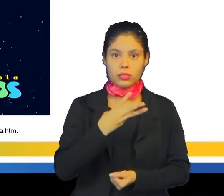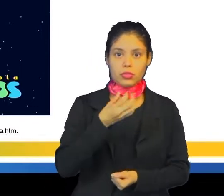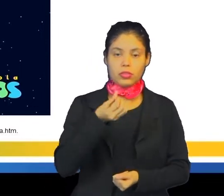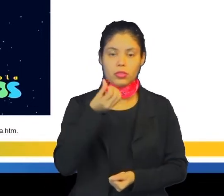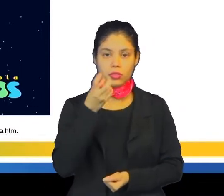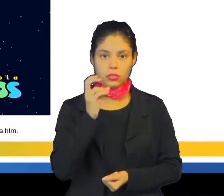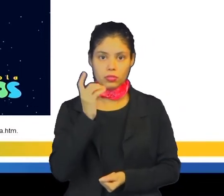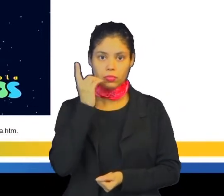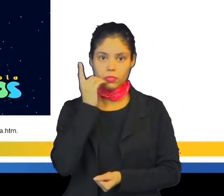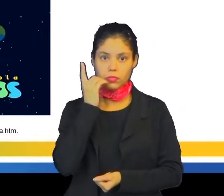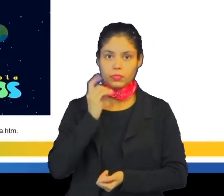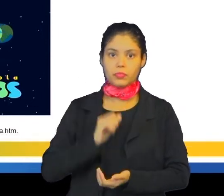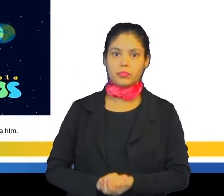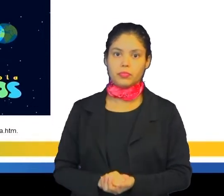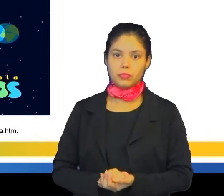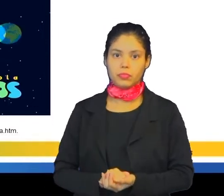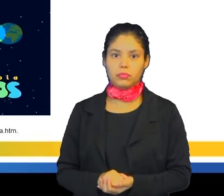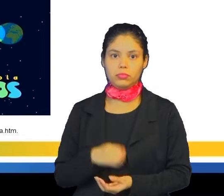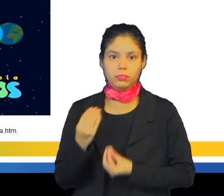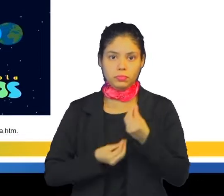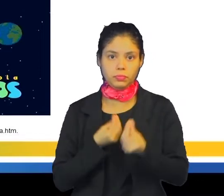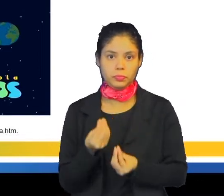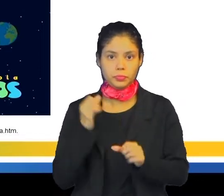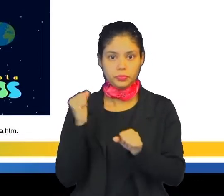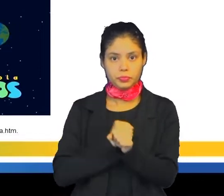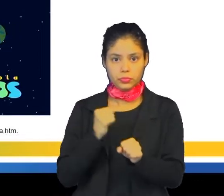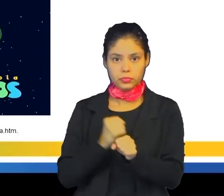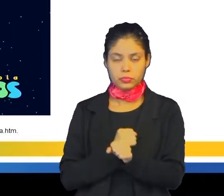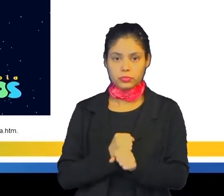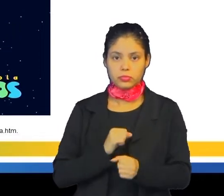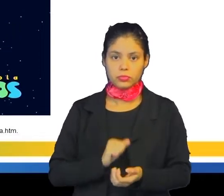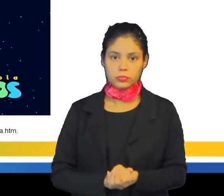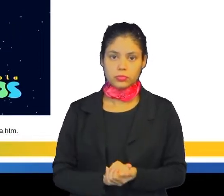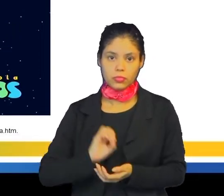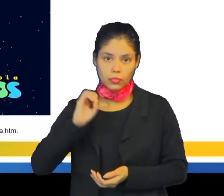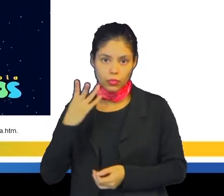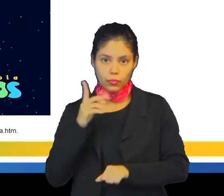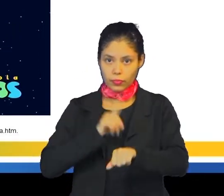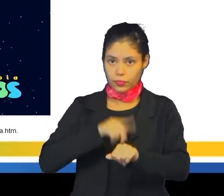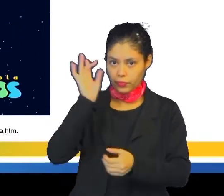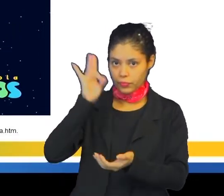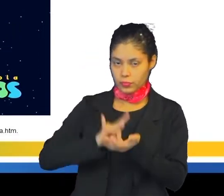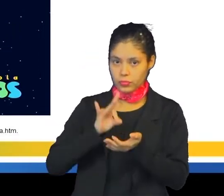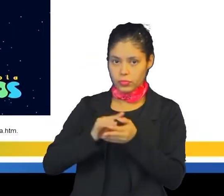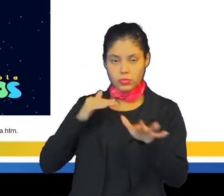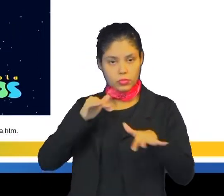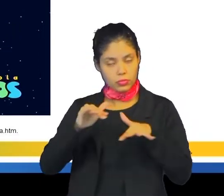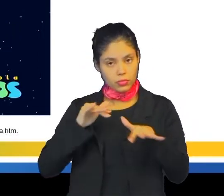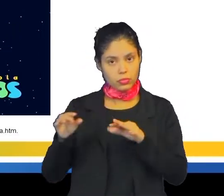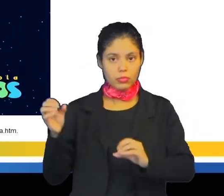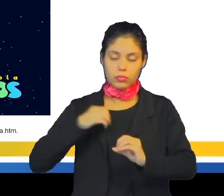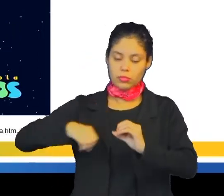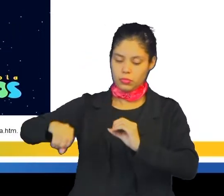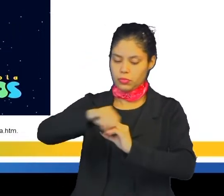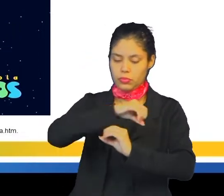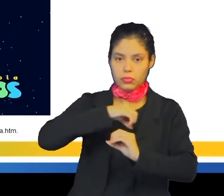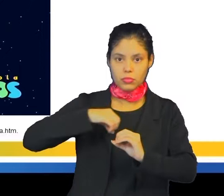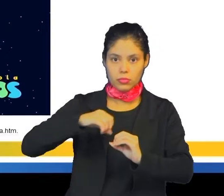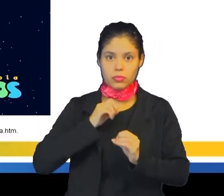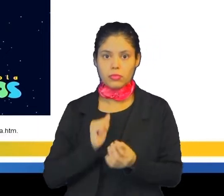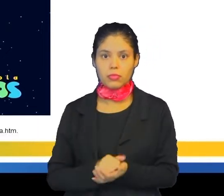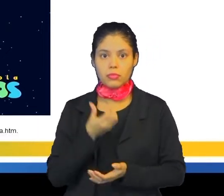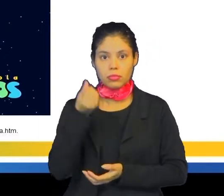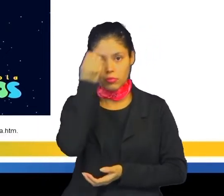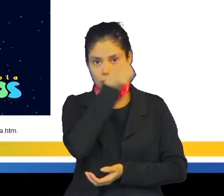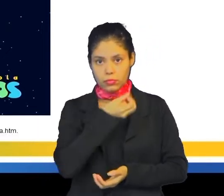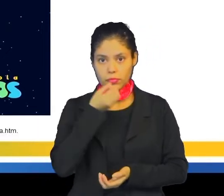tem 365 dias como como o ano Sideral ou o tempo real do movimento translação é de 10 a 35